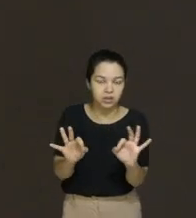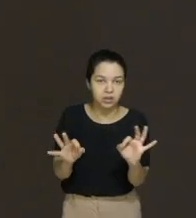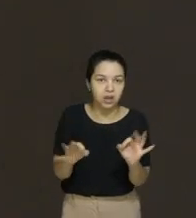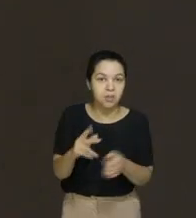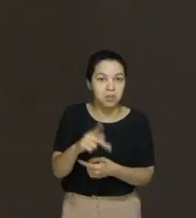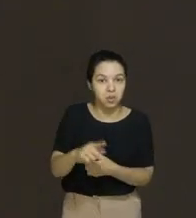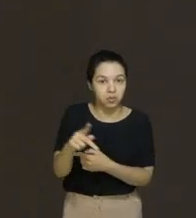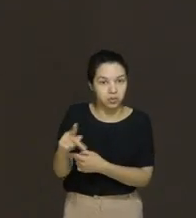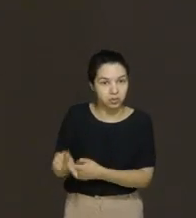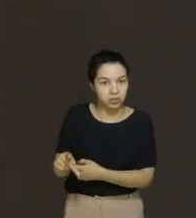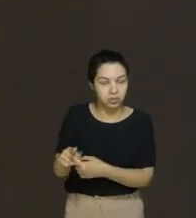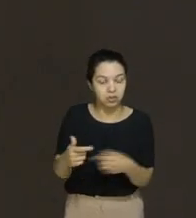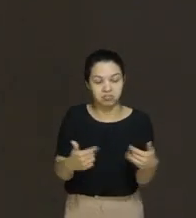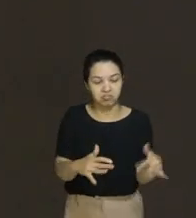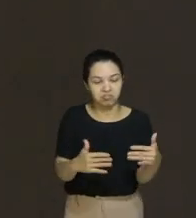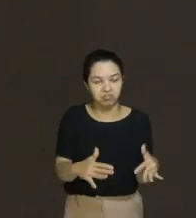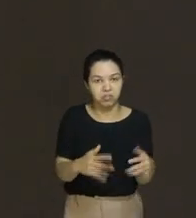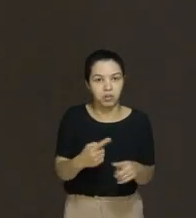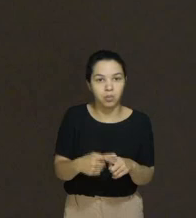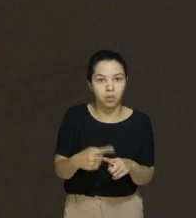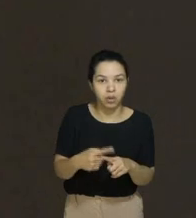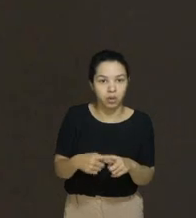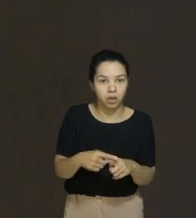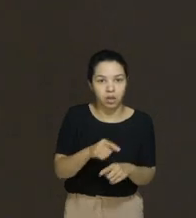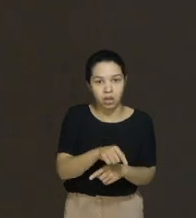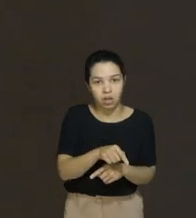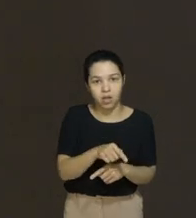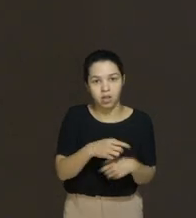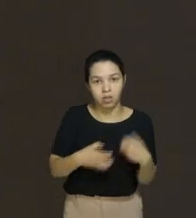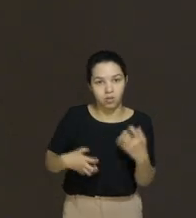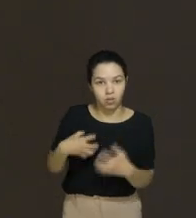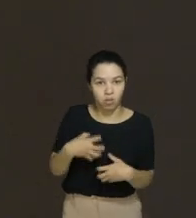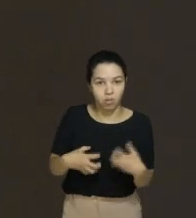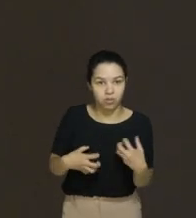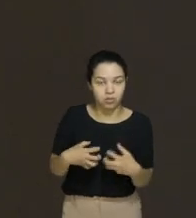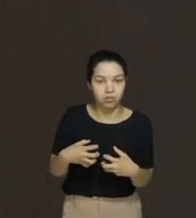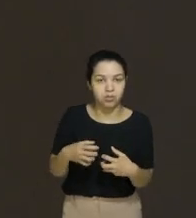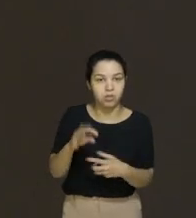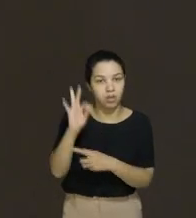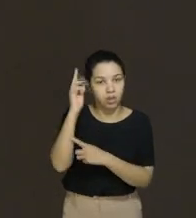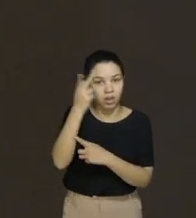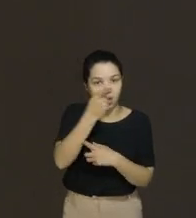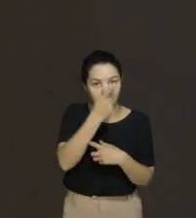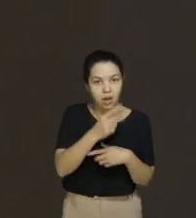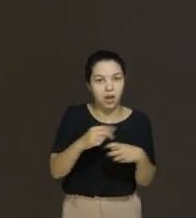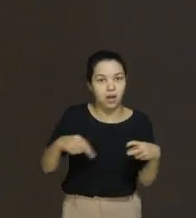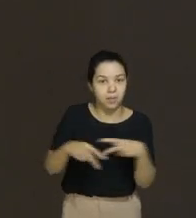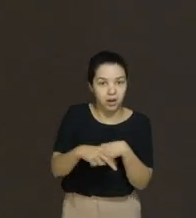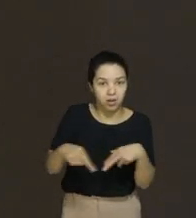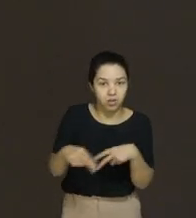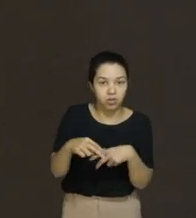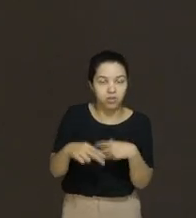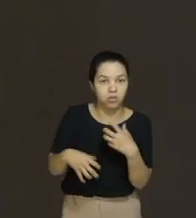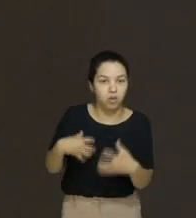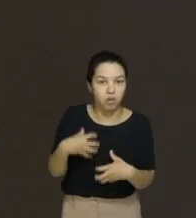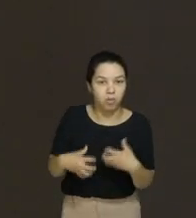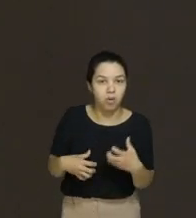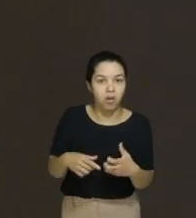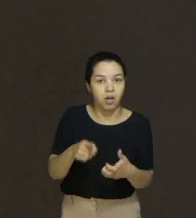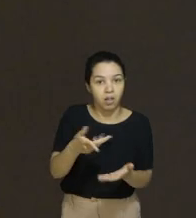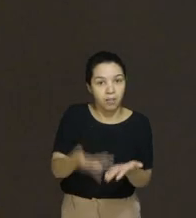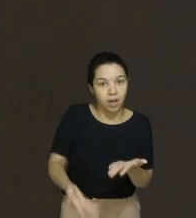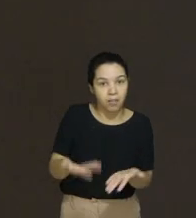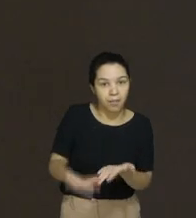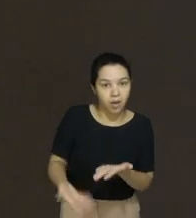deixa passar, porque não, ela não está incomodando, como o TDAH incomoda, o hiperativo. E aí ela fica, às vezes, reprovando, e